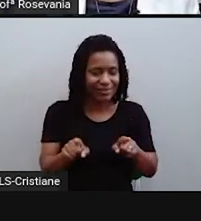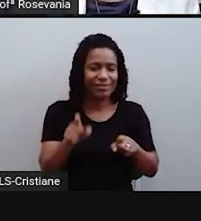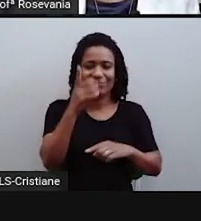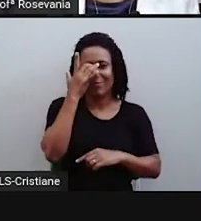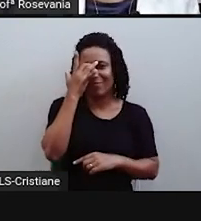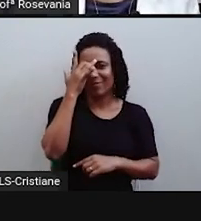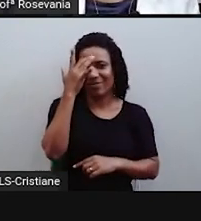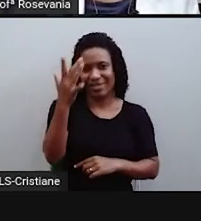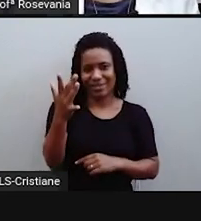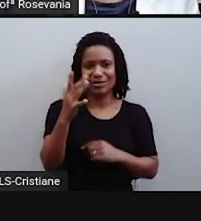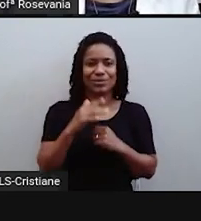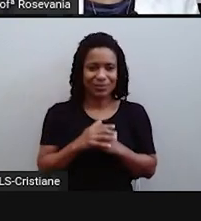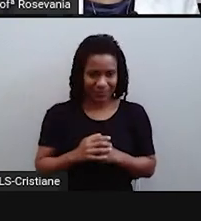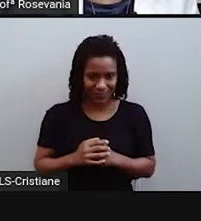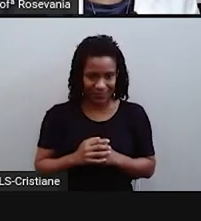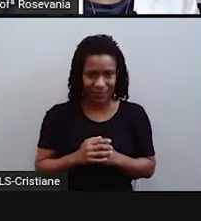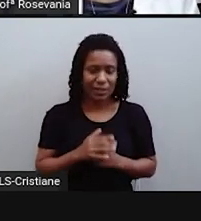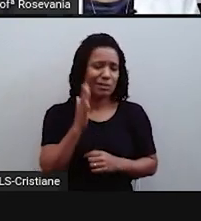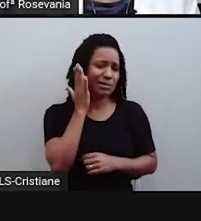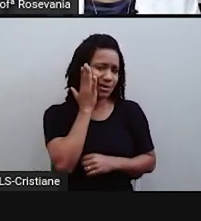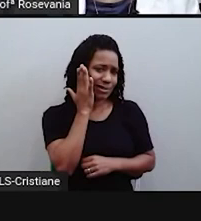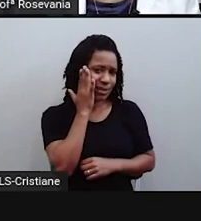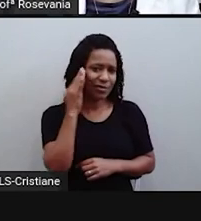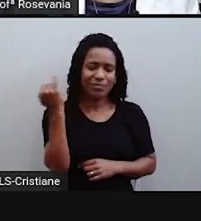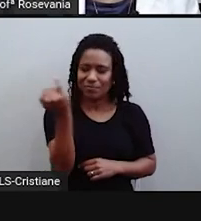aplicativo sabe o quanto é importante